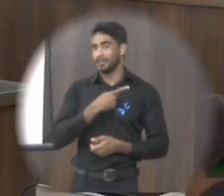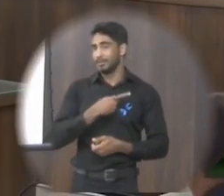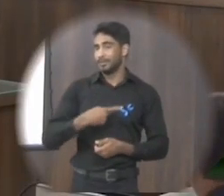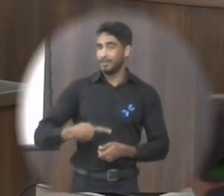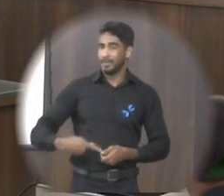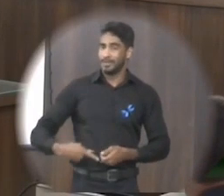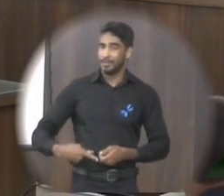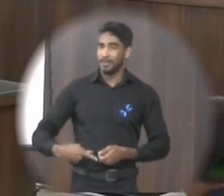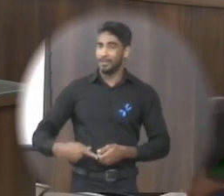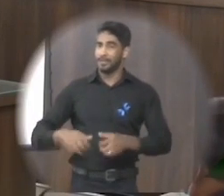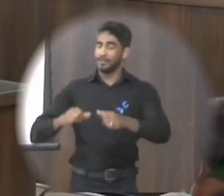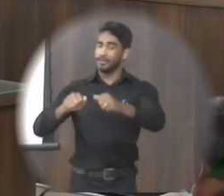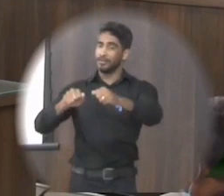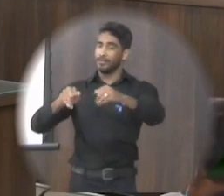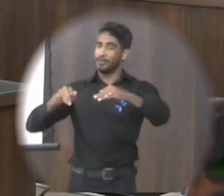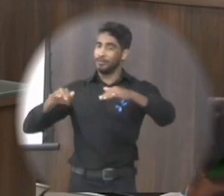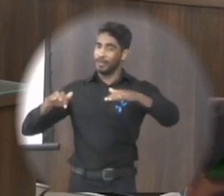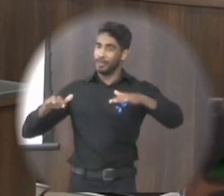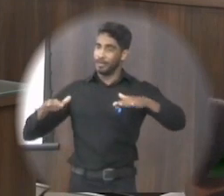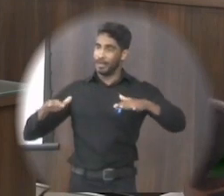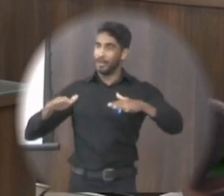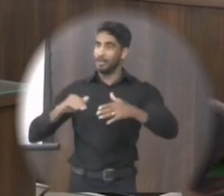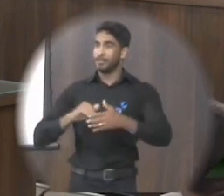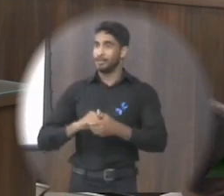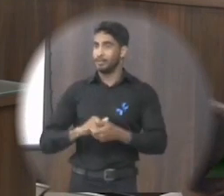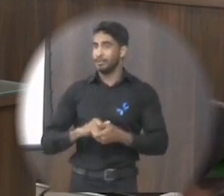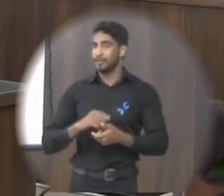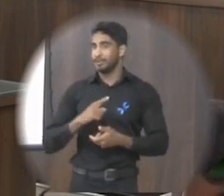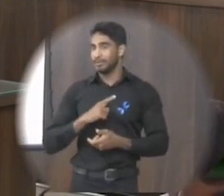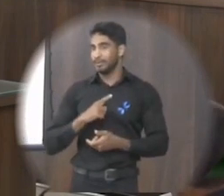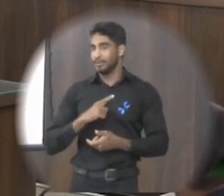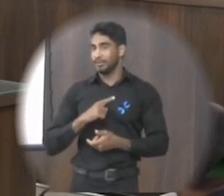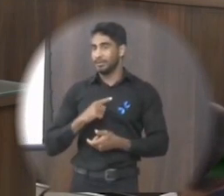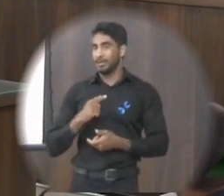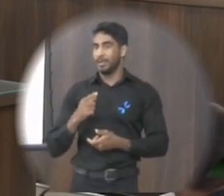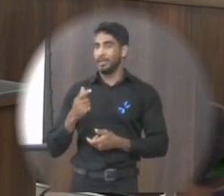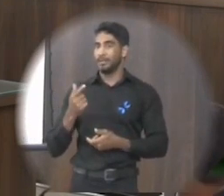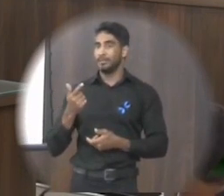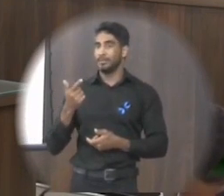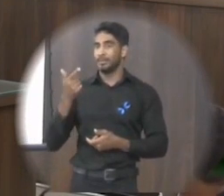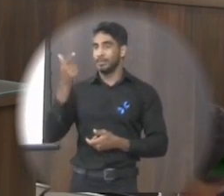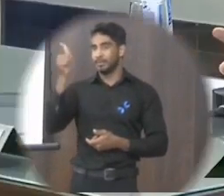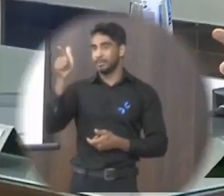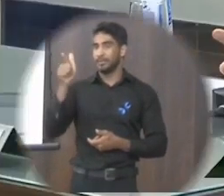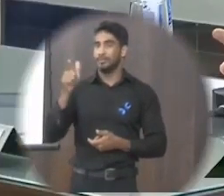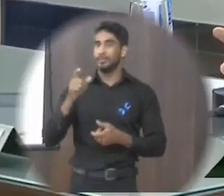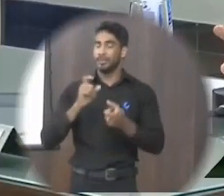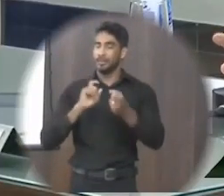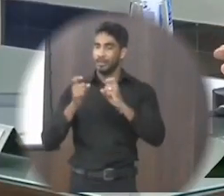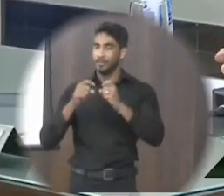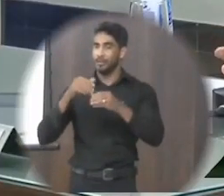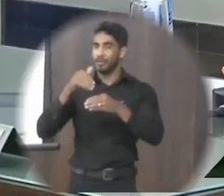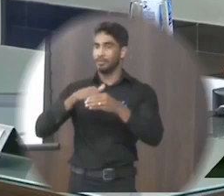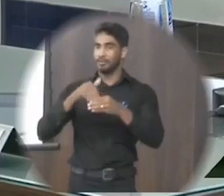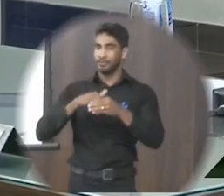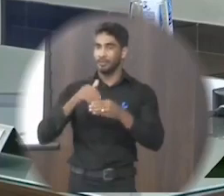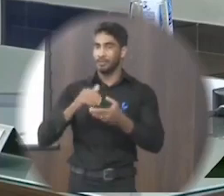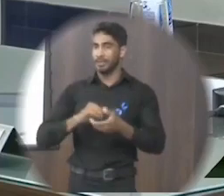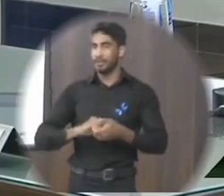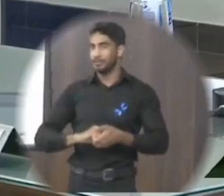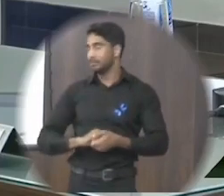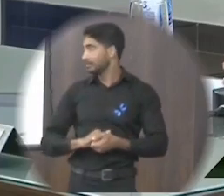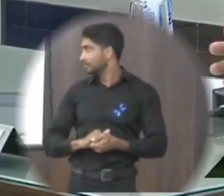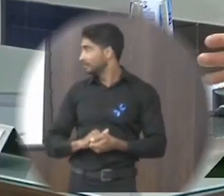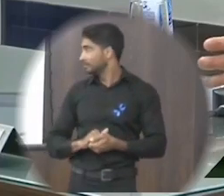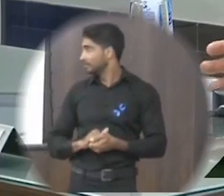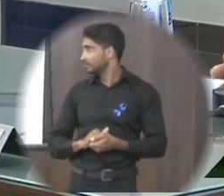vereador. O plenário é soberano, consulta o plenário se não há condições de abrir uma segunda reunião na noite de hoje e voltar em segundo turno. Boa